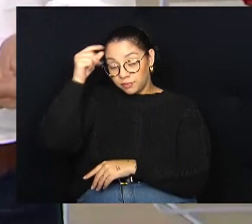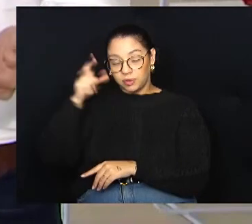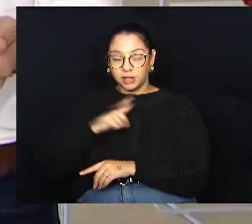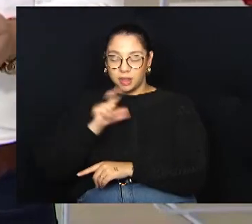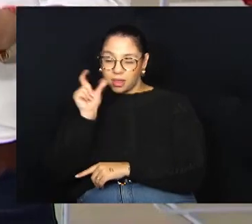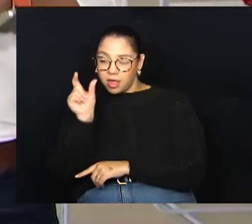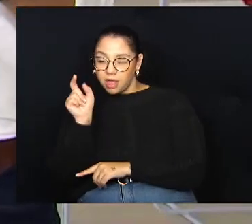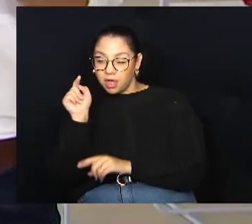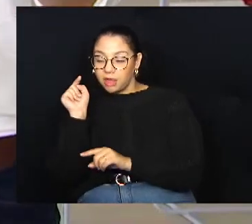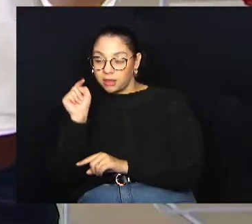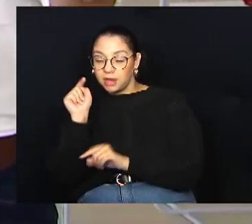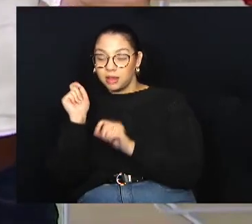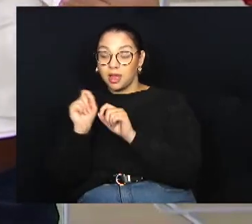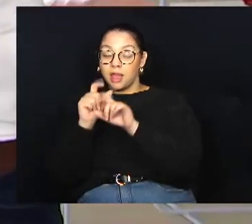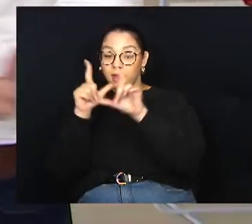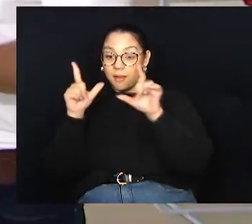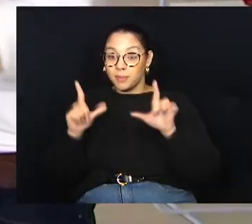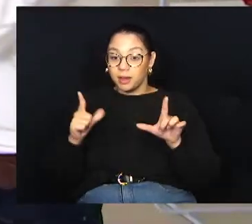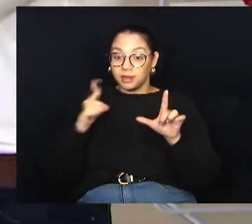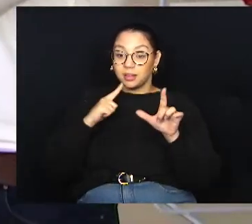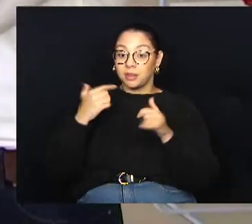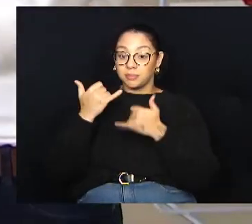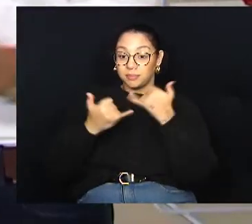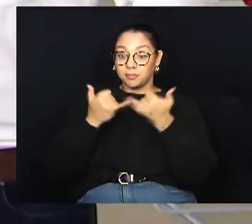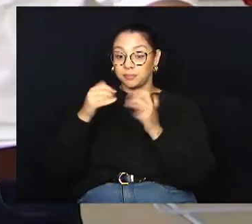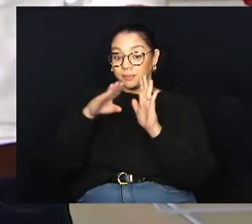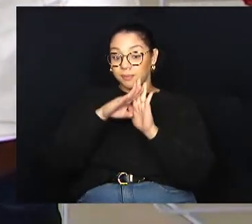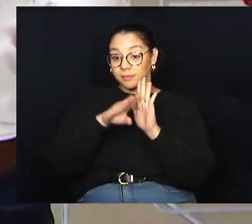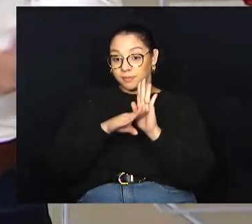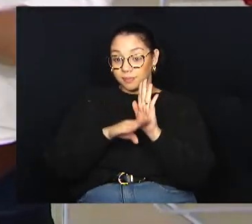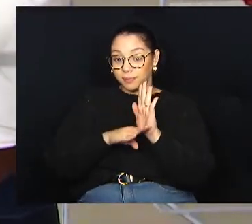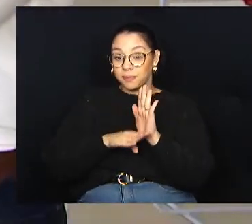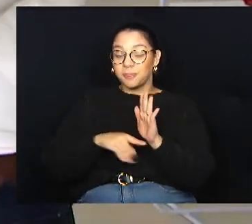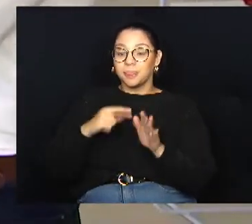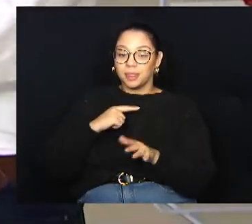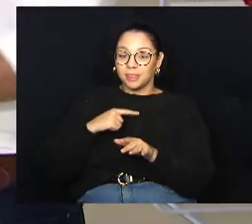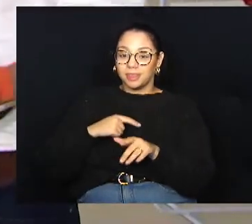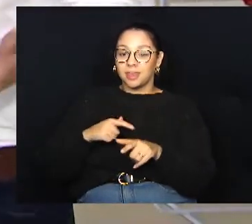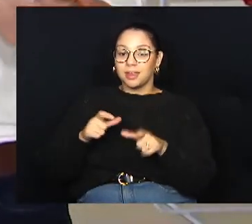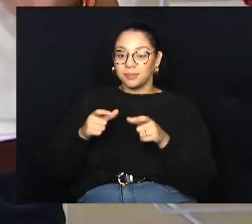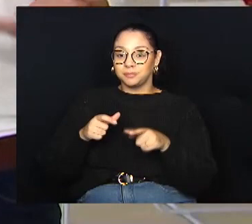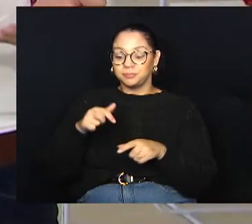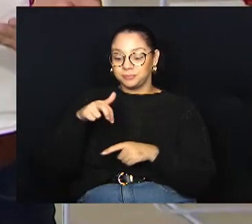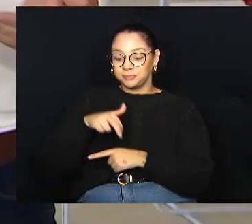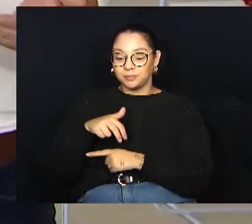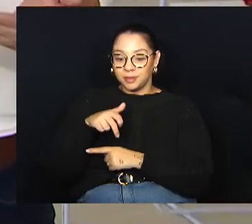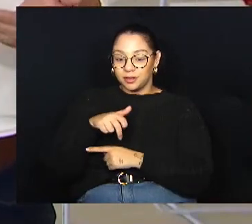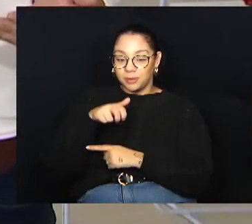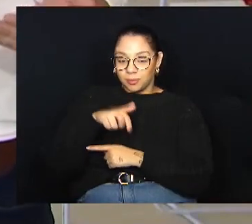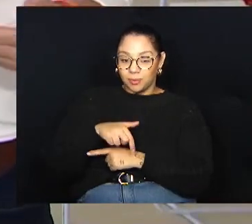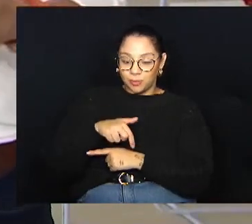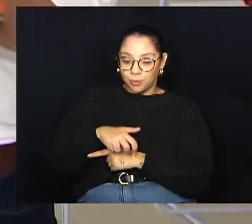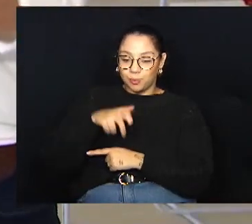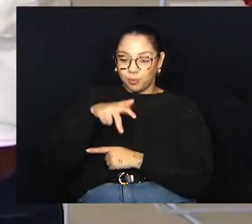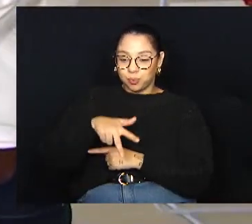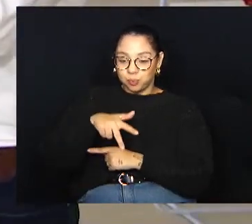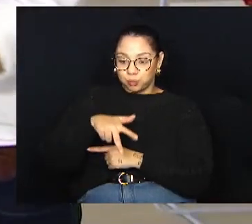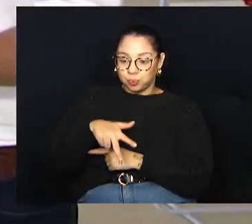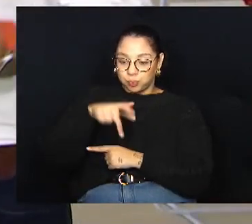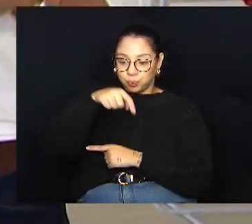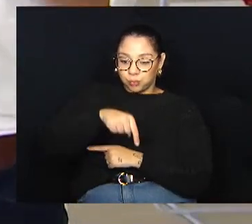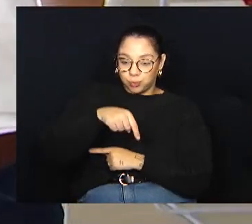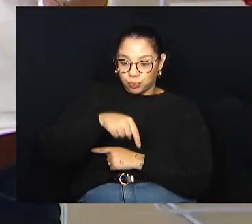de brincadeiras, e é o que a gente quer estimular. É desde uma amarelinha que a gente tem aqui, simbolizando a brincadeira de rua, até